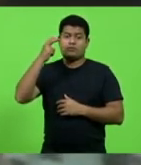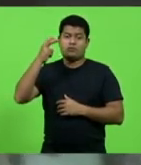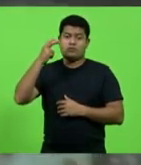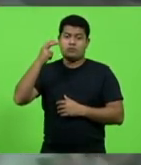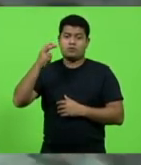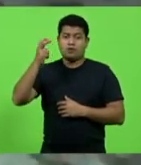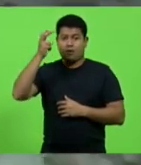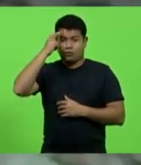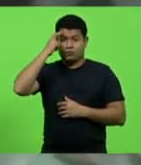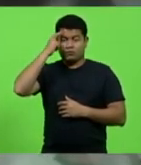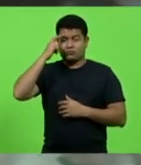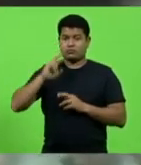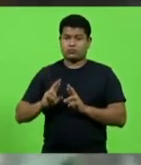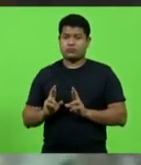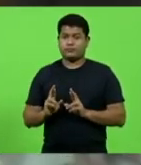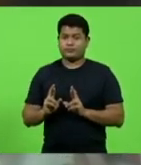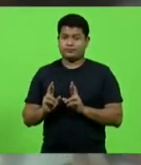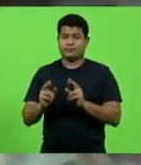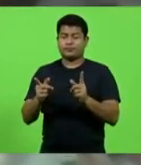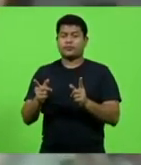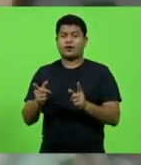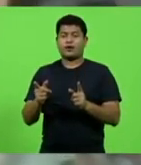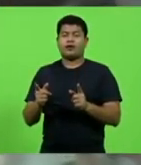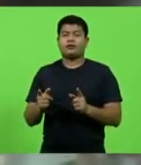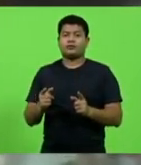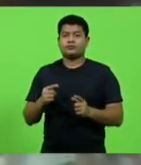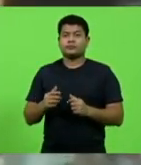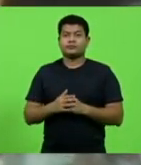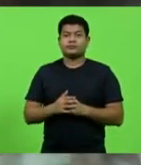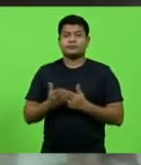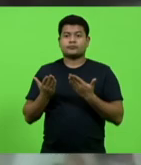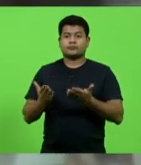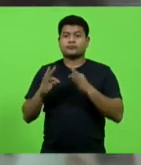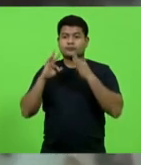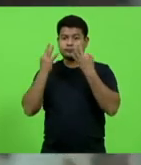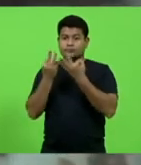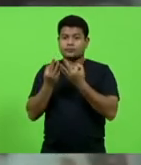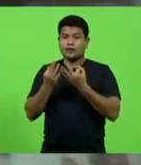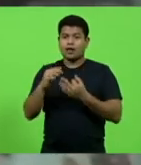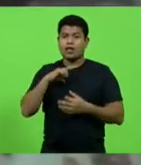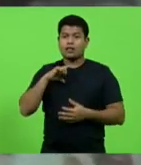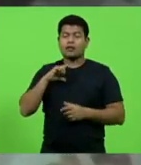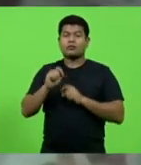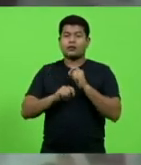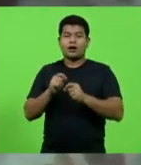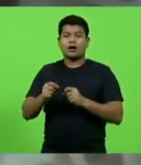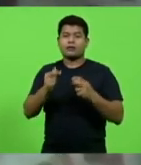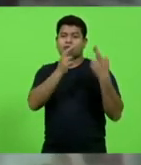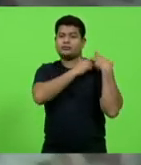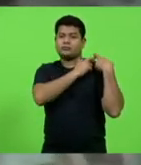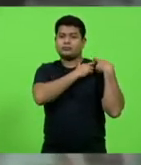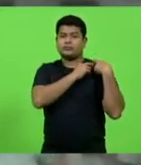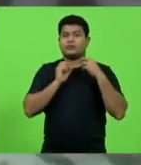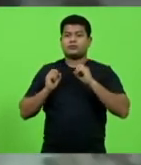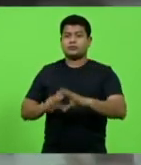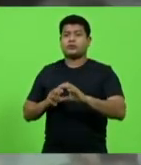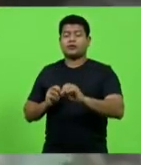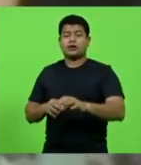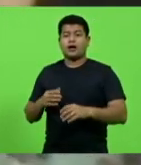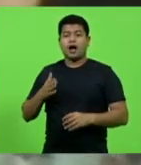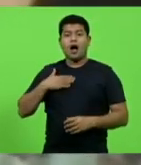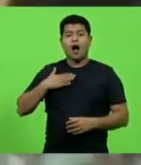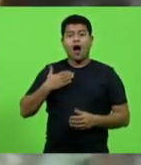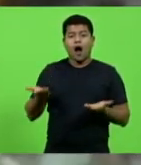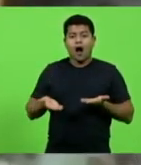da sua. A família tem o dever da educação. A minha pergunta é,